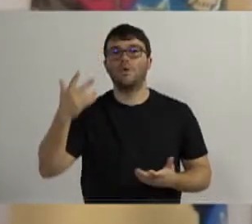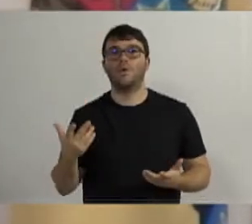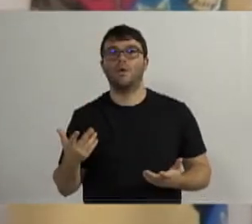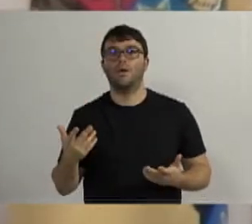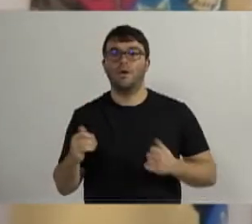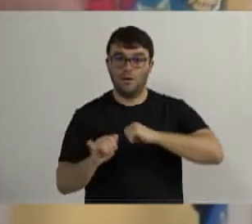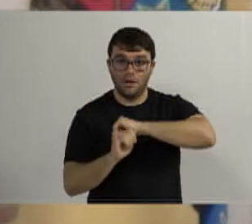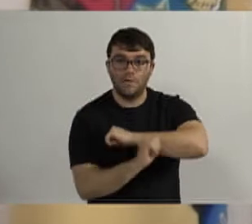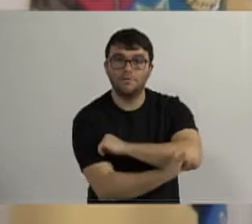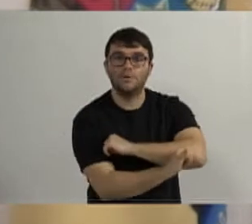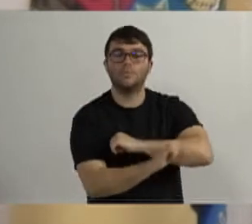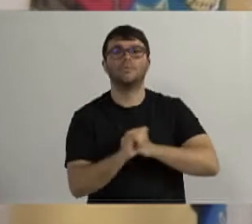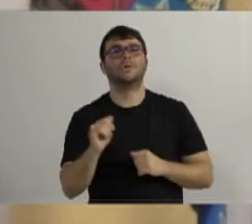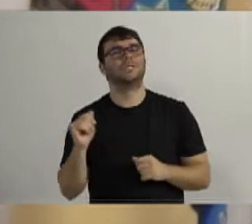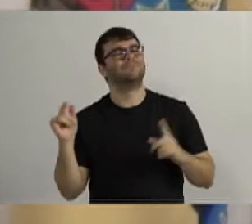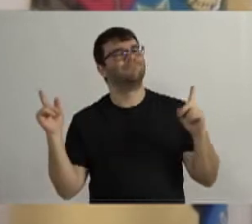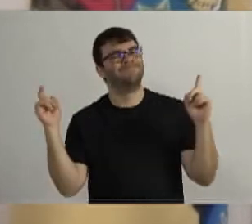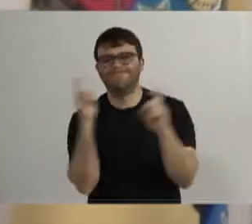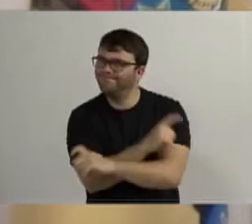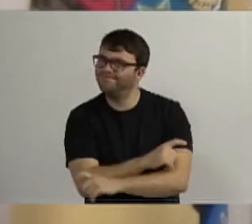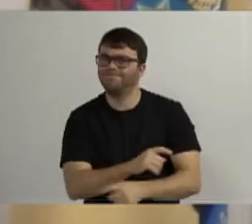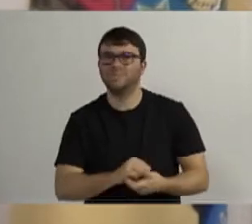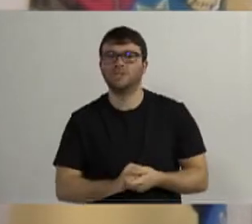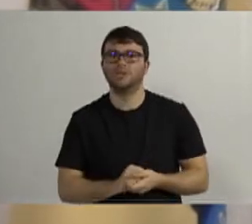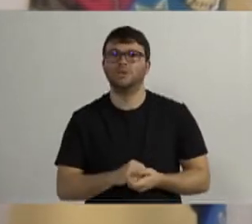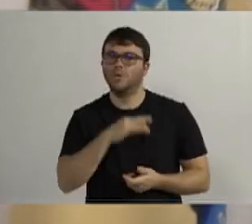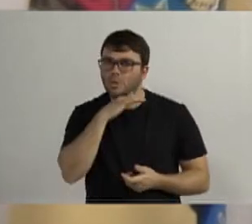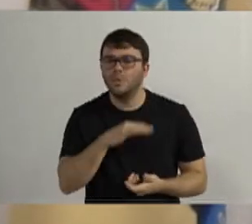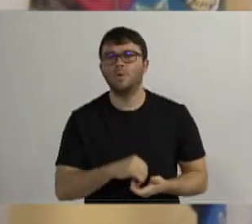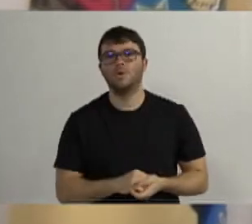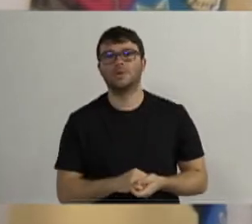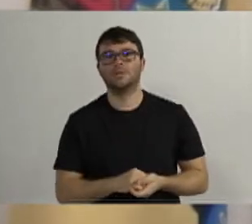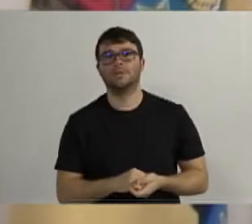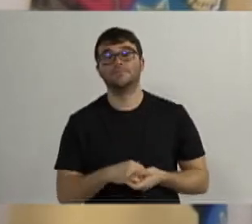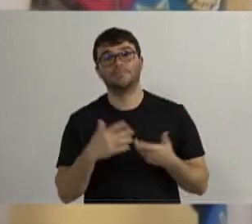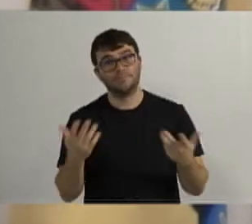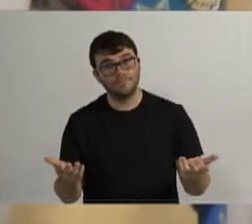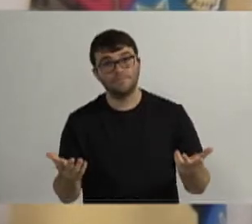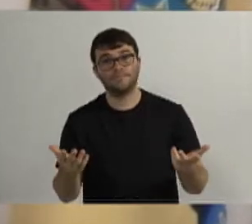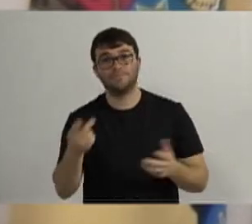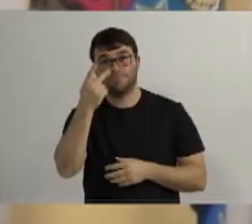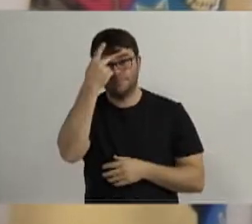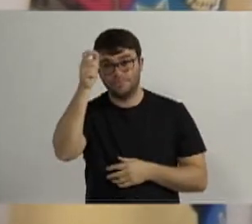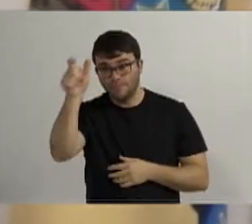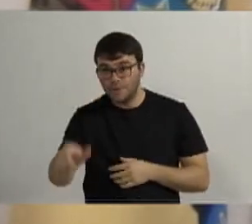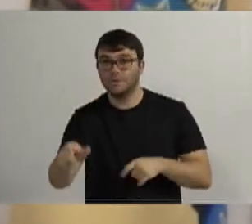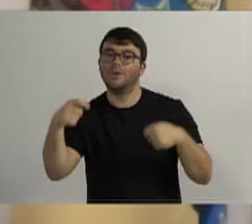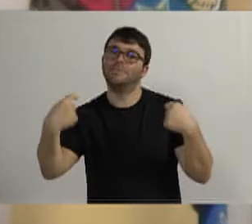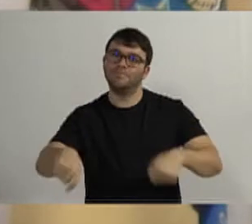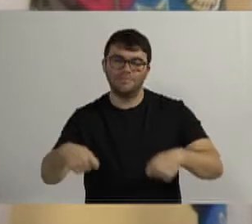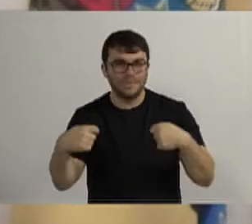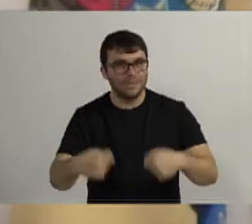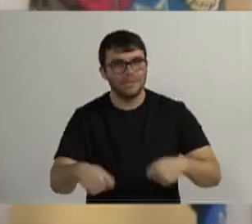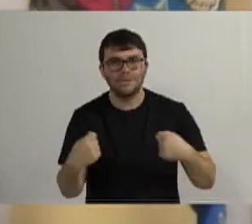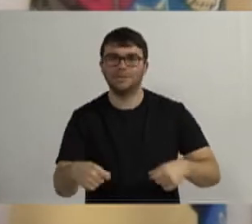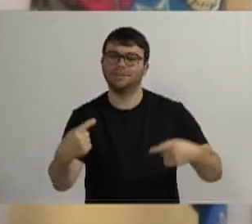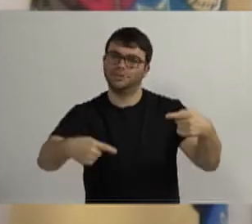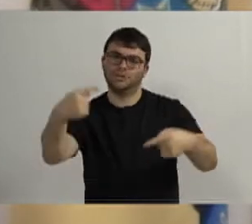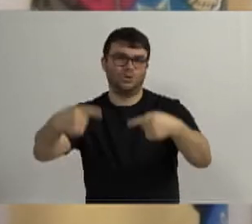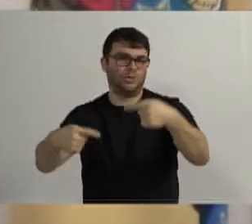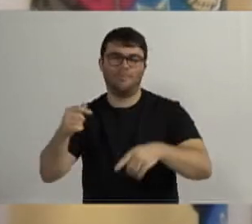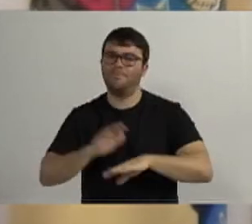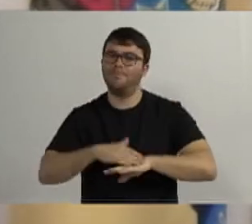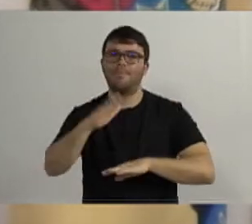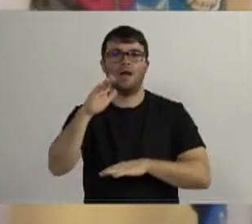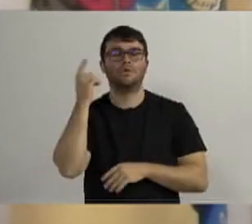infraestrutura é complicada Tá difícil e de pessoal nós precisamos dialogar cada